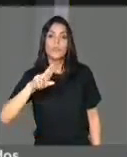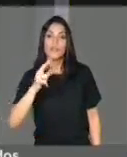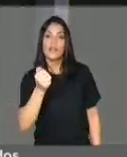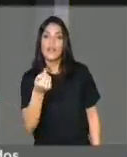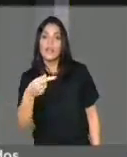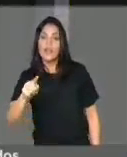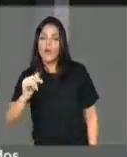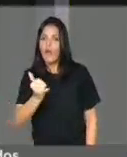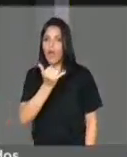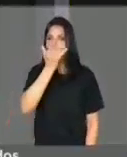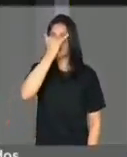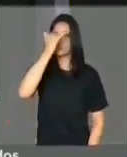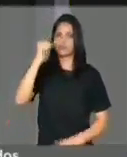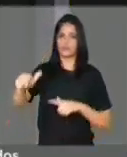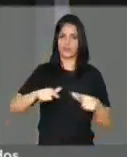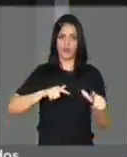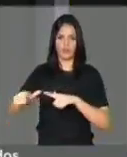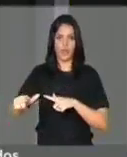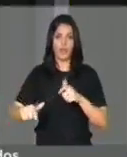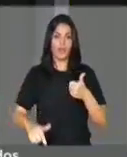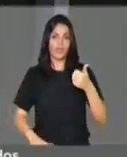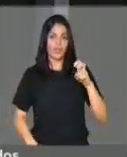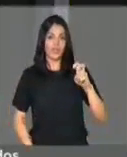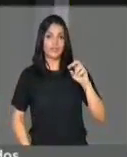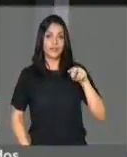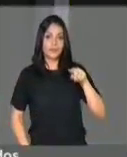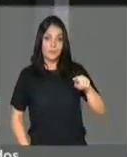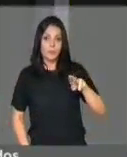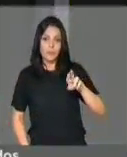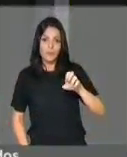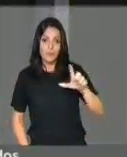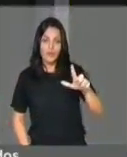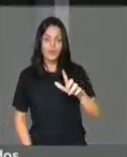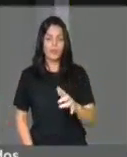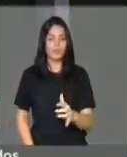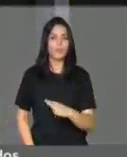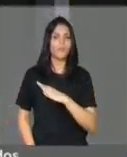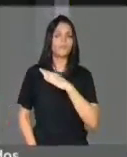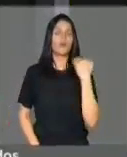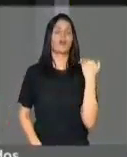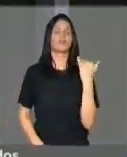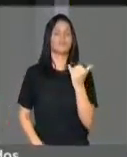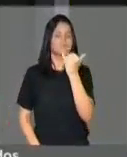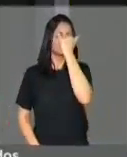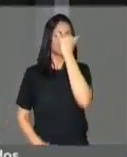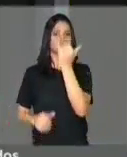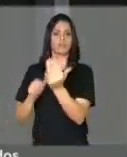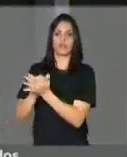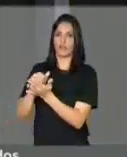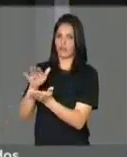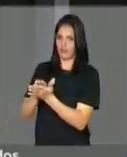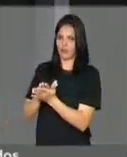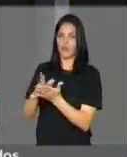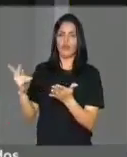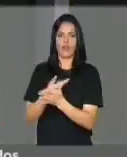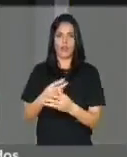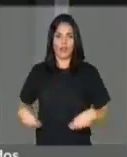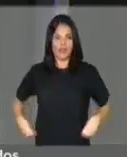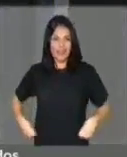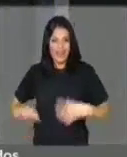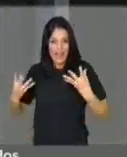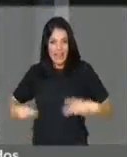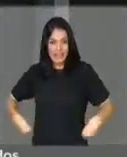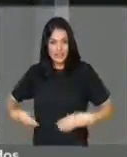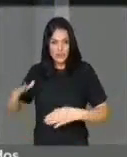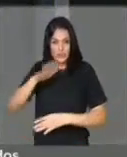milhões de acidentes de trabalho e mais de 15 mil mortes acidentárias notificadas. Os gastos da Previdência